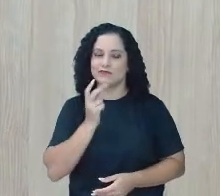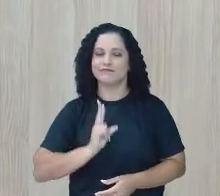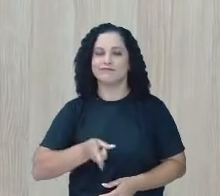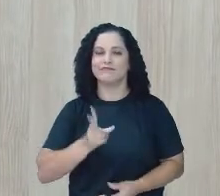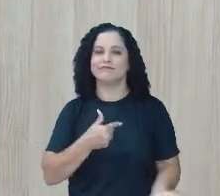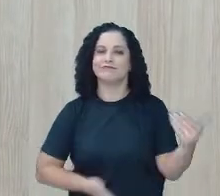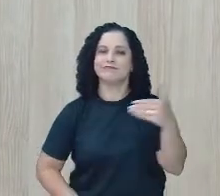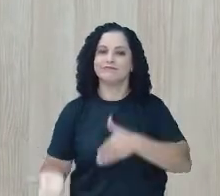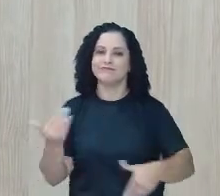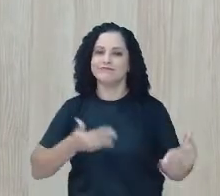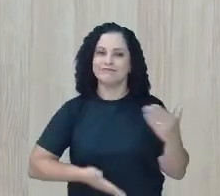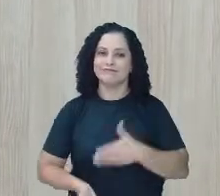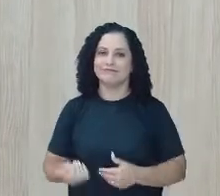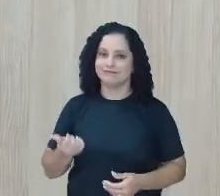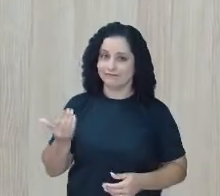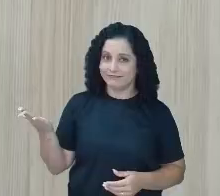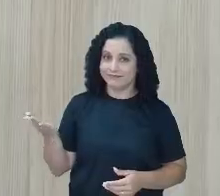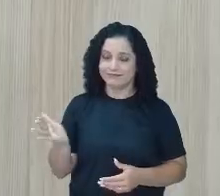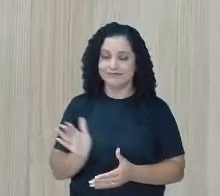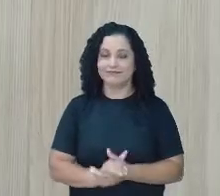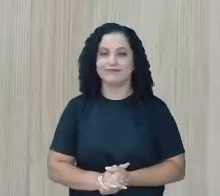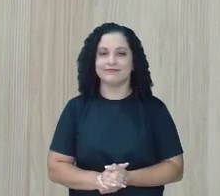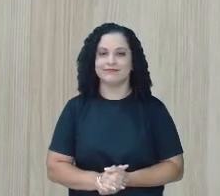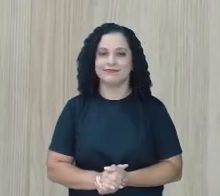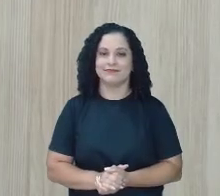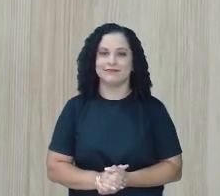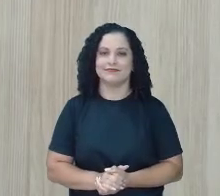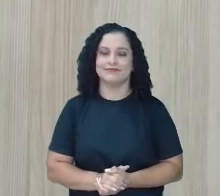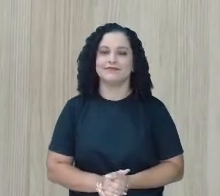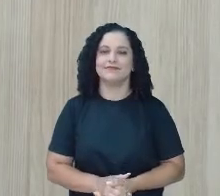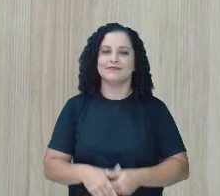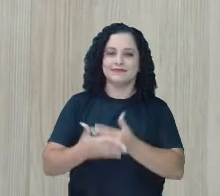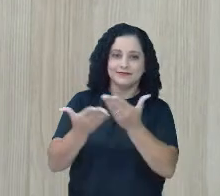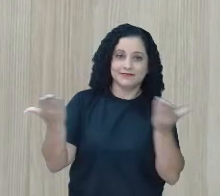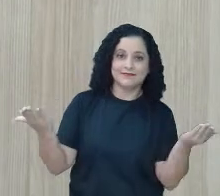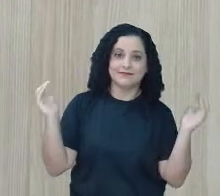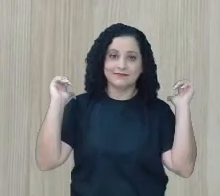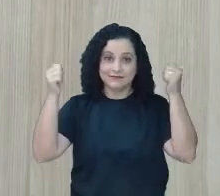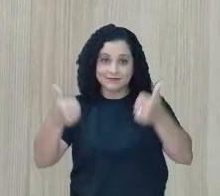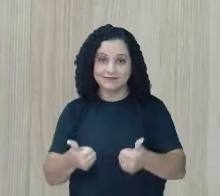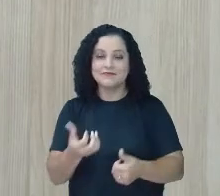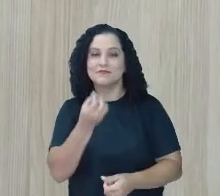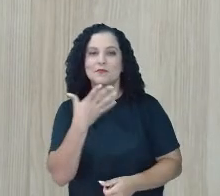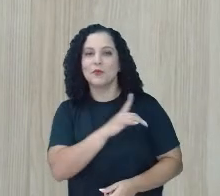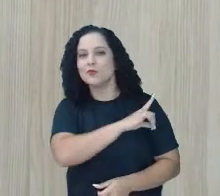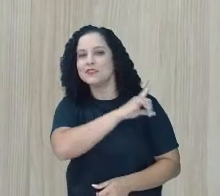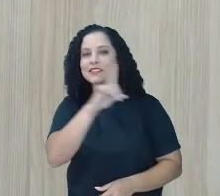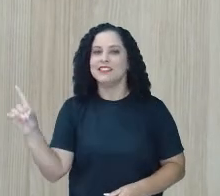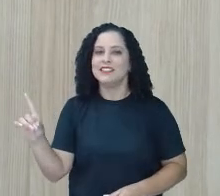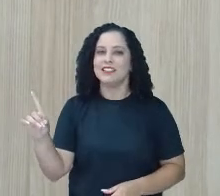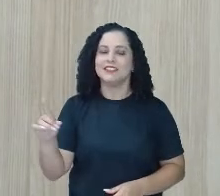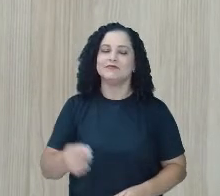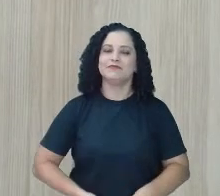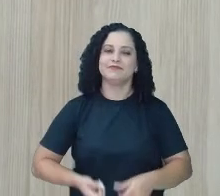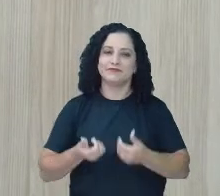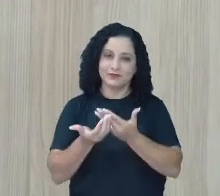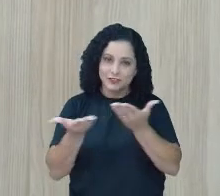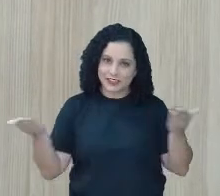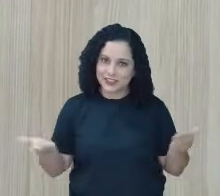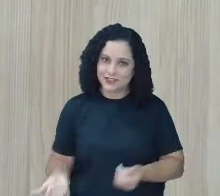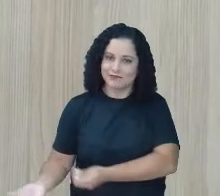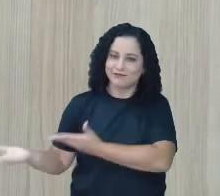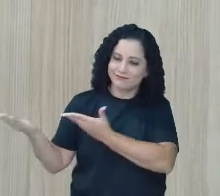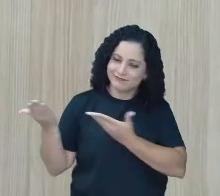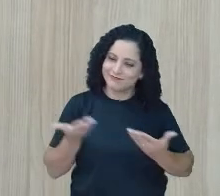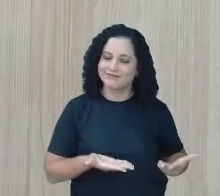aqui com ele, tá certo? Diga lá, professor. Fala, galerinha, muito bom dia para todos vocês. Sejam muito bem-vindos